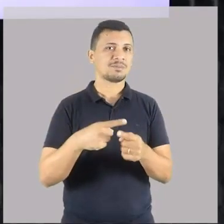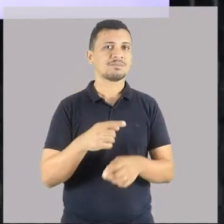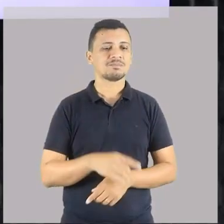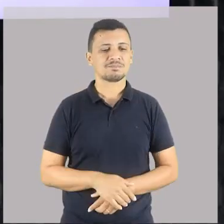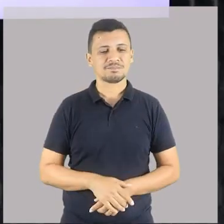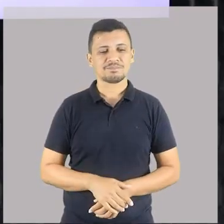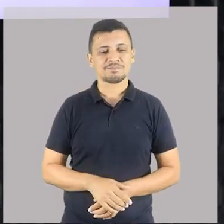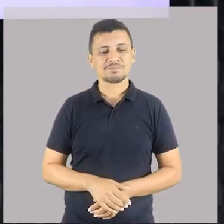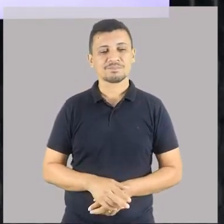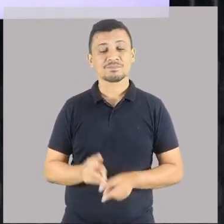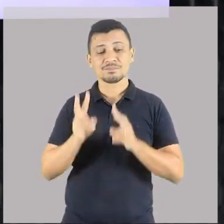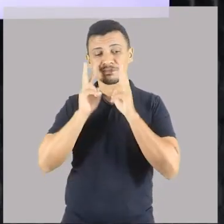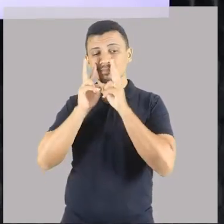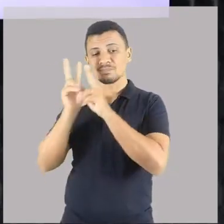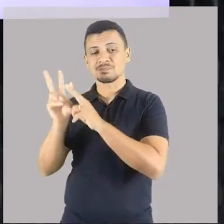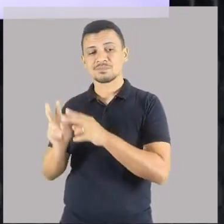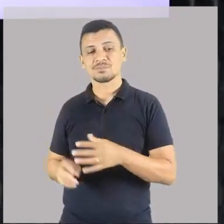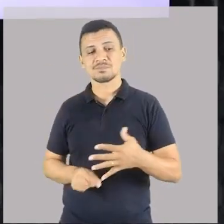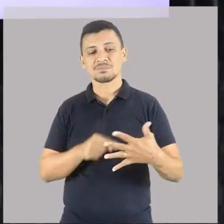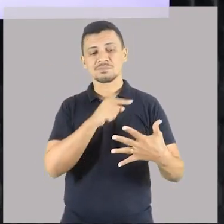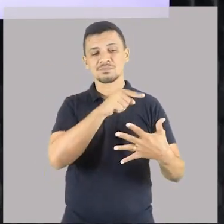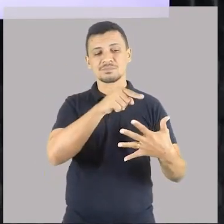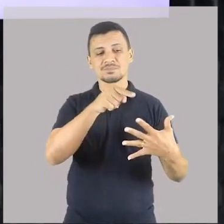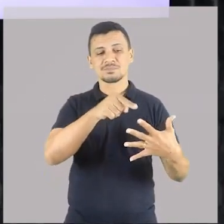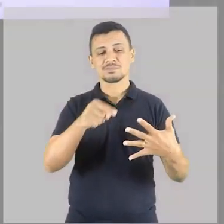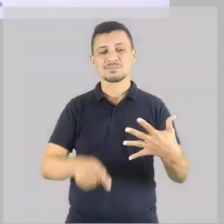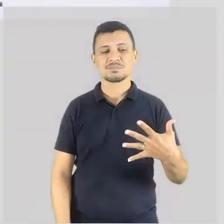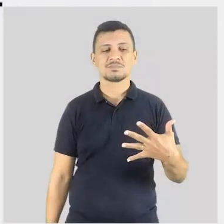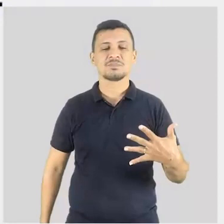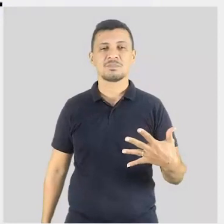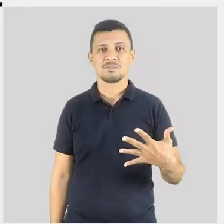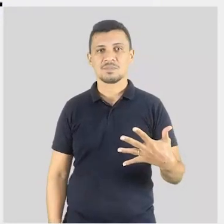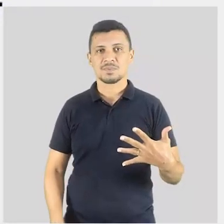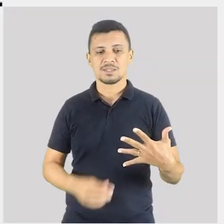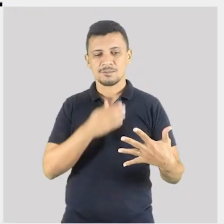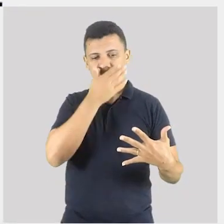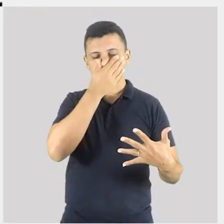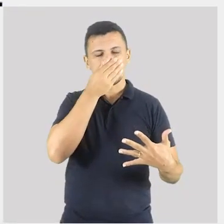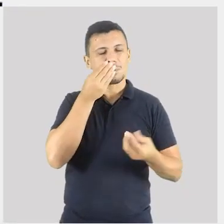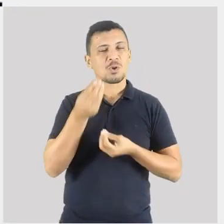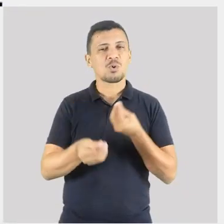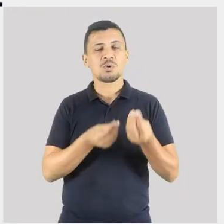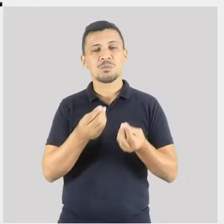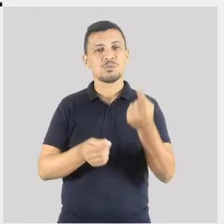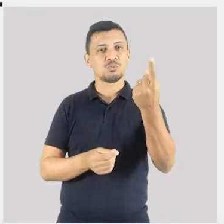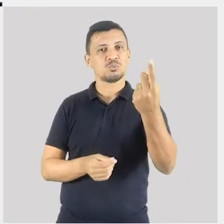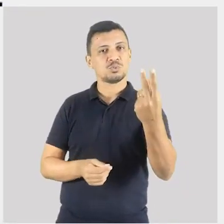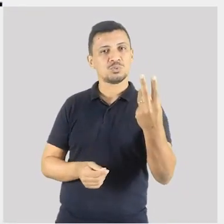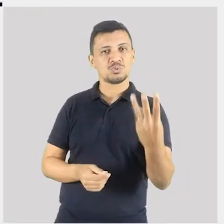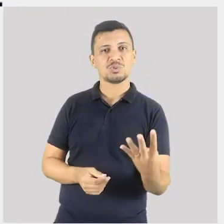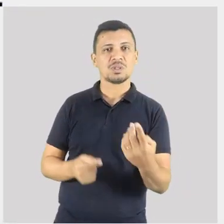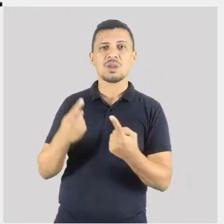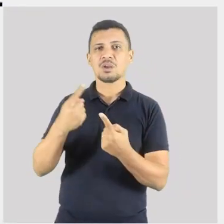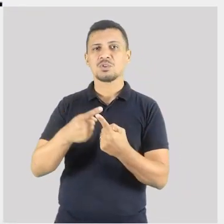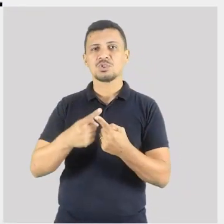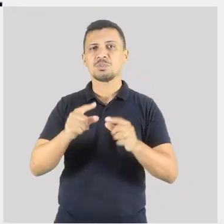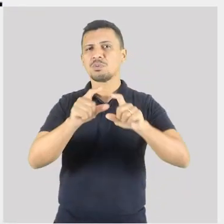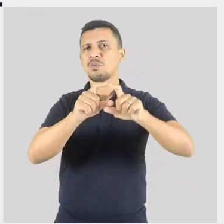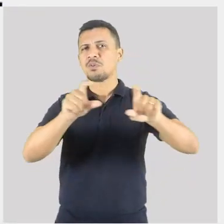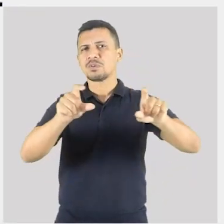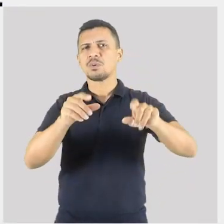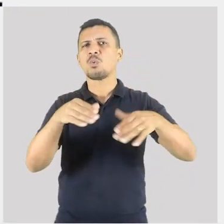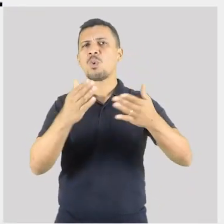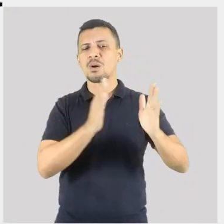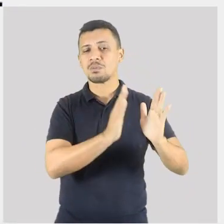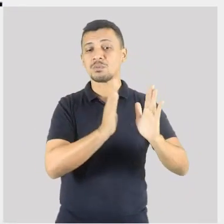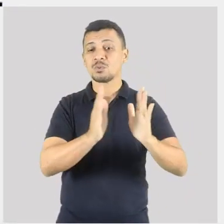Vamos ver, vamos associar aqui as opções. A classificação das orações destacadas são respectivamente. Cuidado